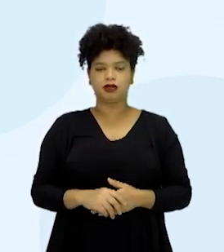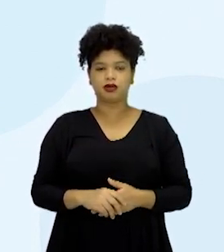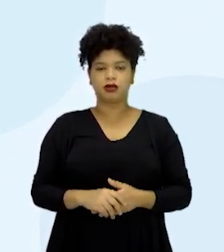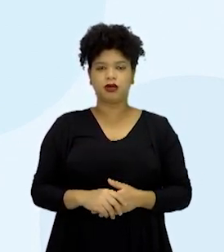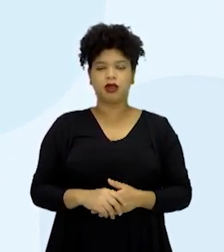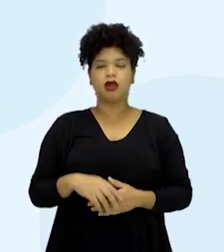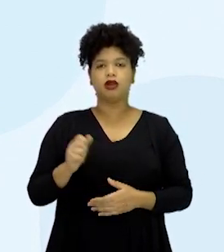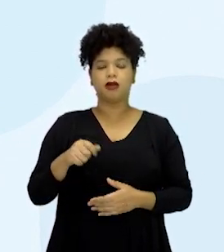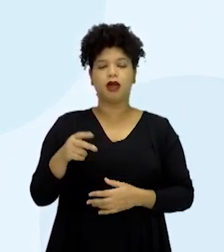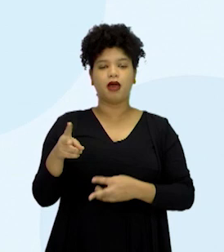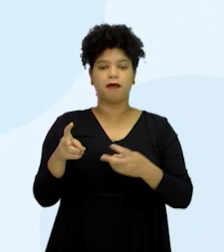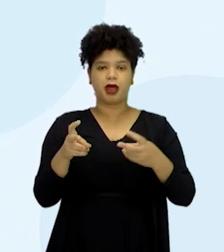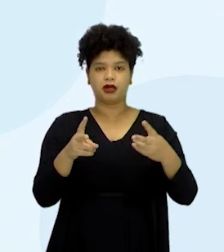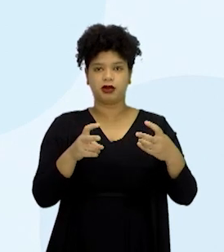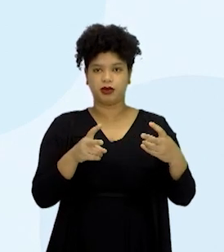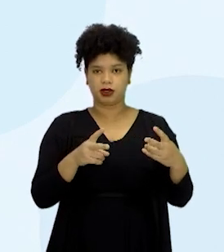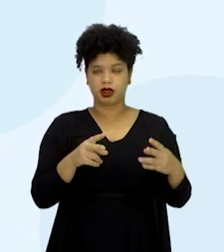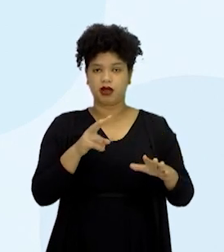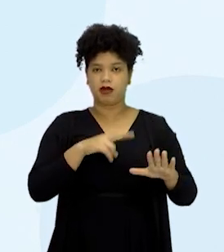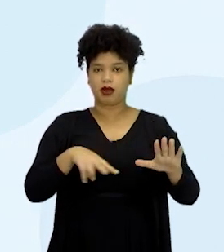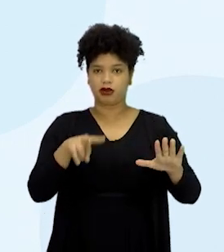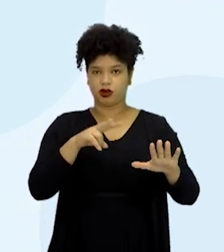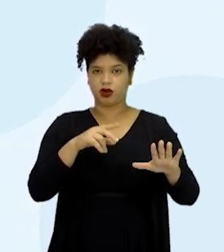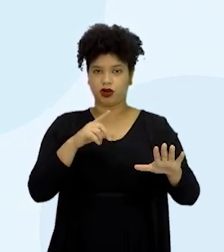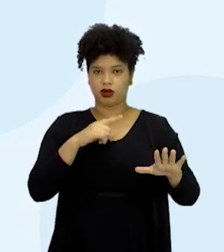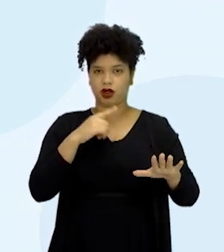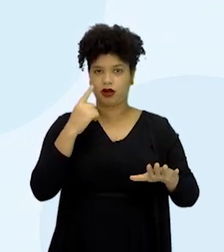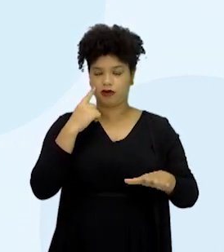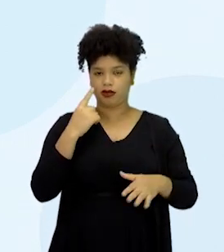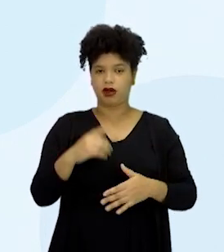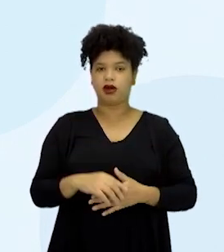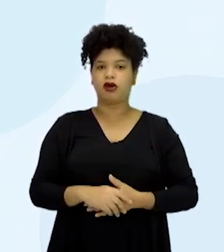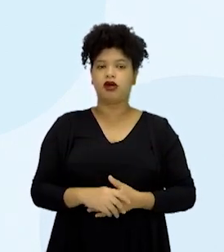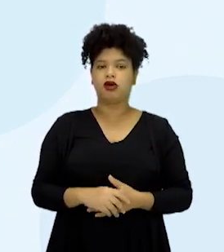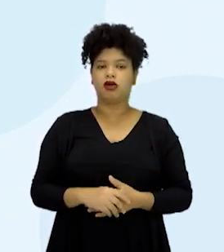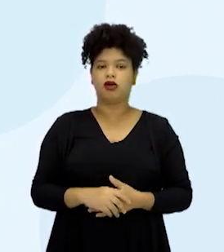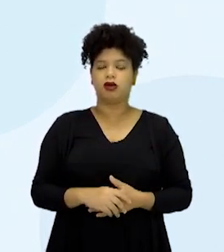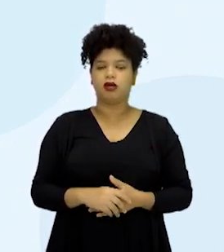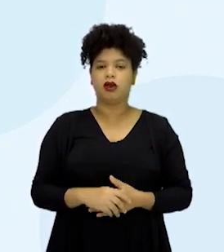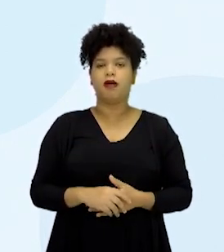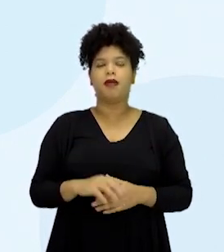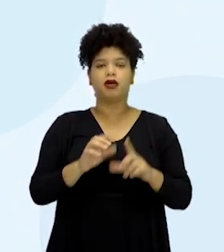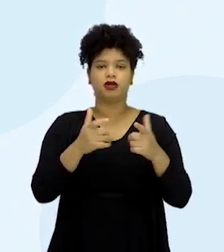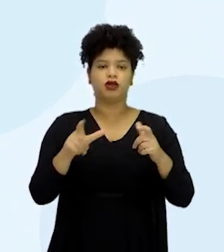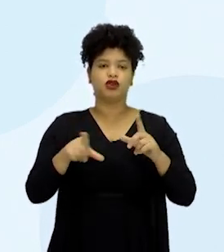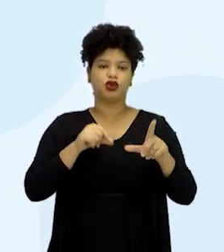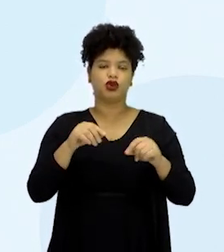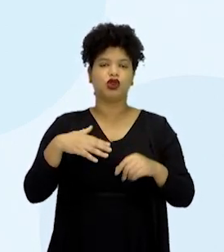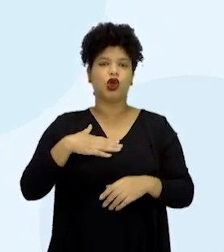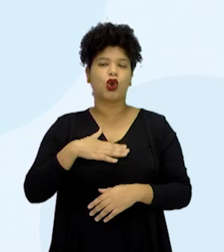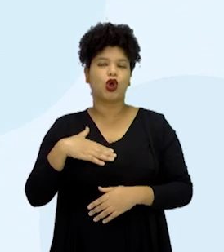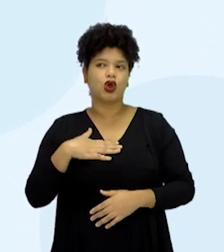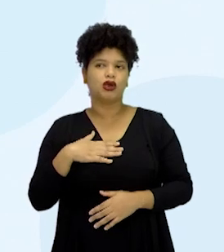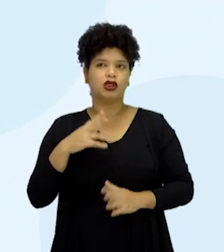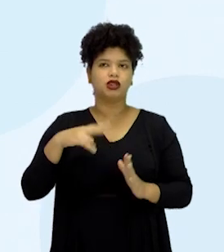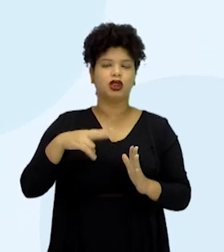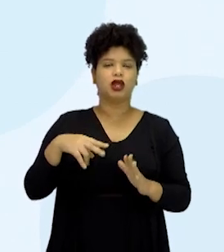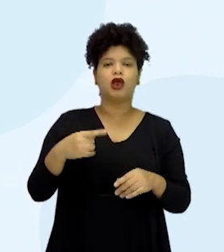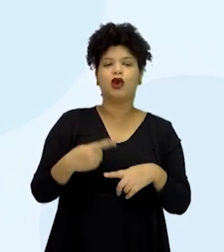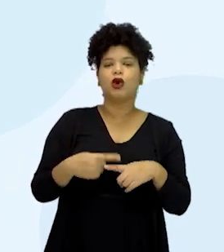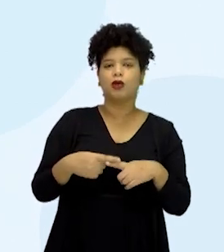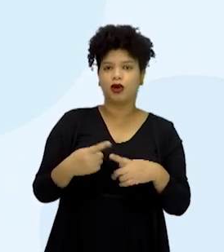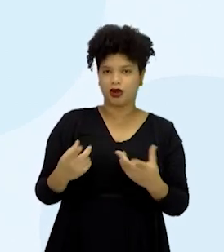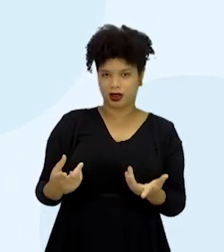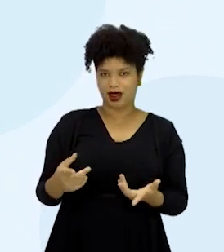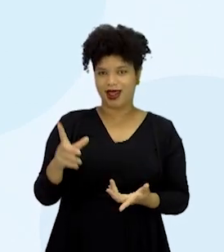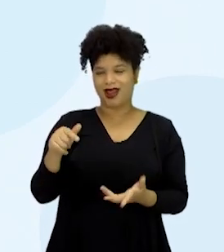dá para perceber bem visível que a grande quantidade de pessoas escolheu o motivo que gosta de ler. Então, aí a gente fez esse